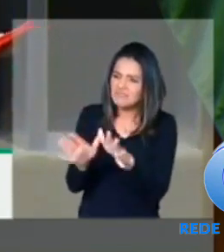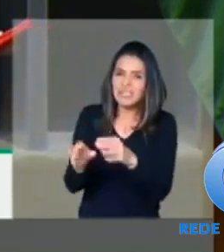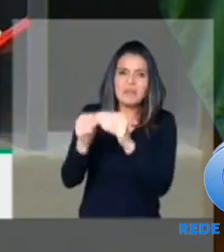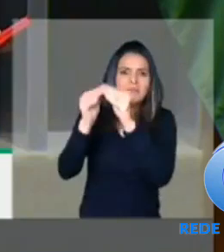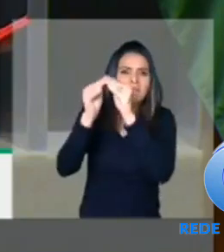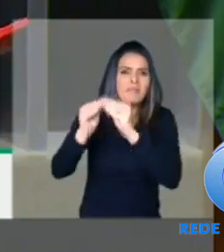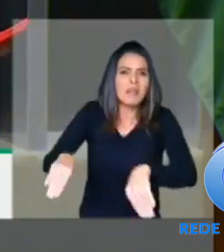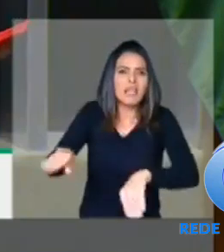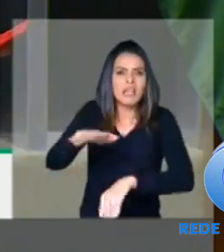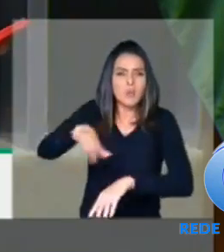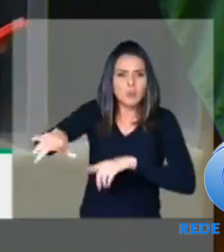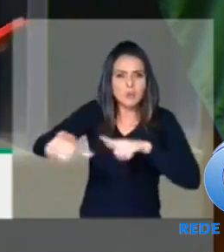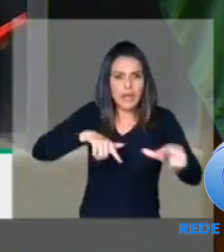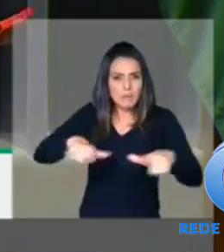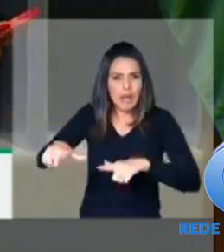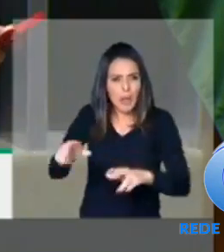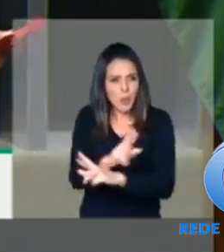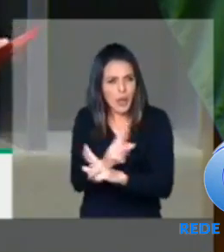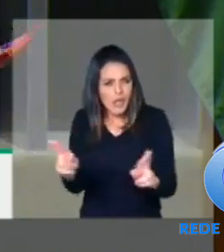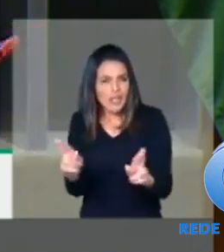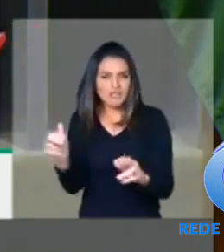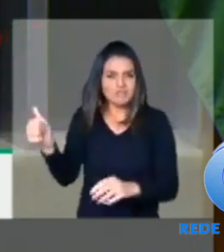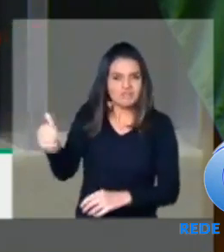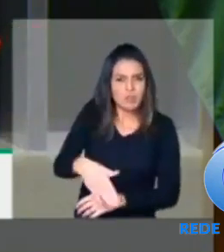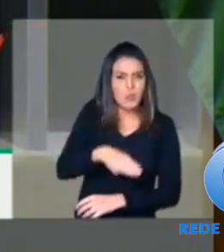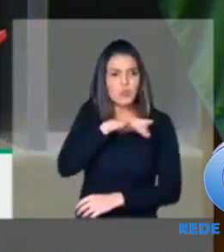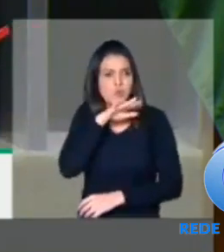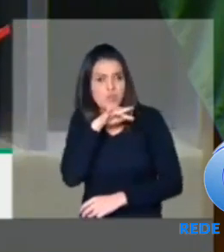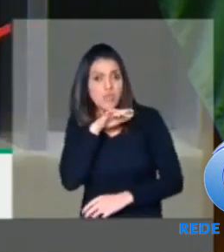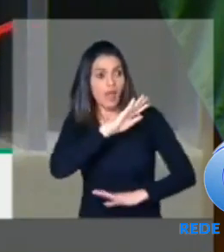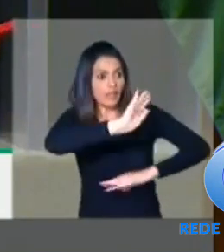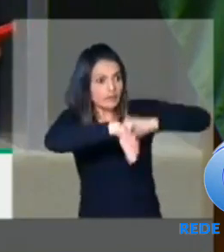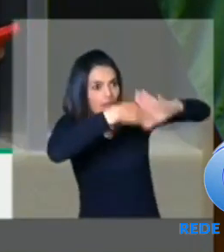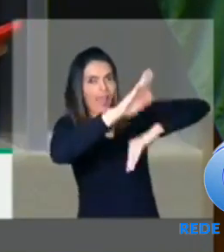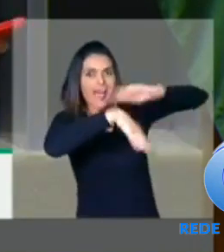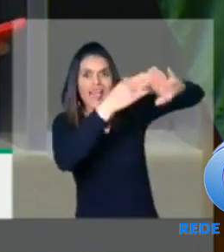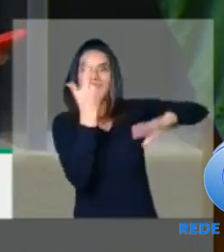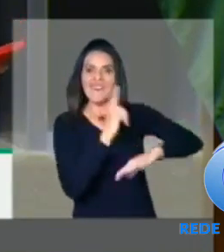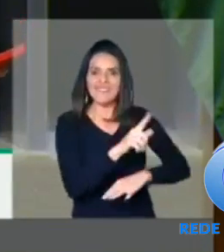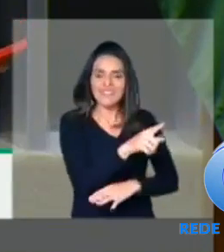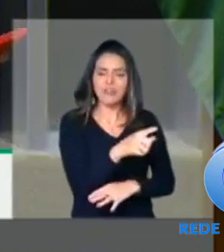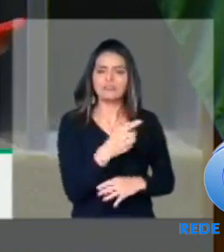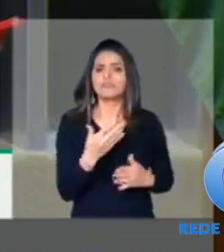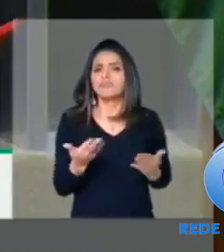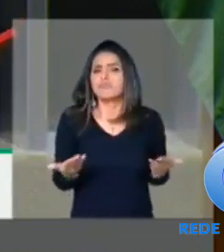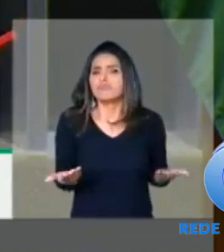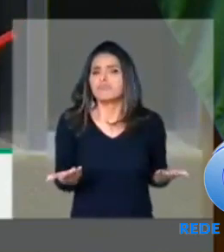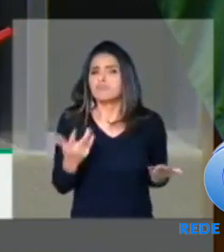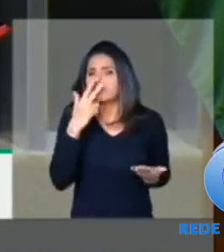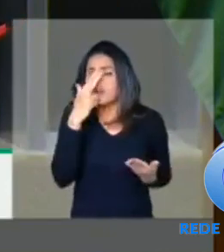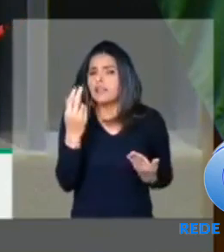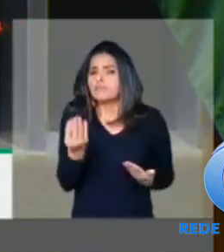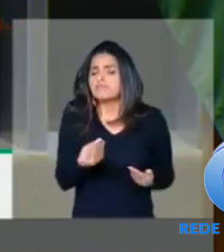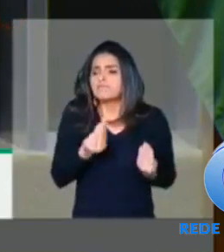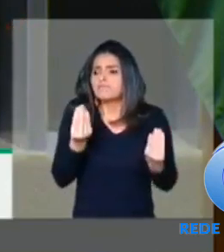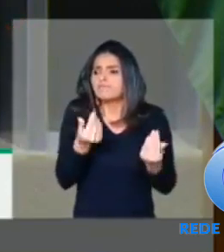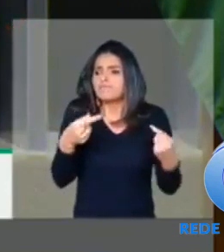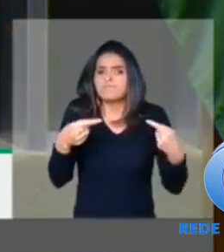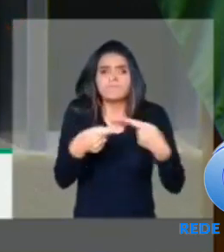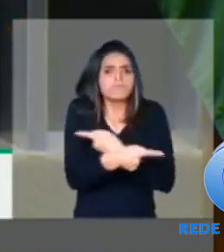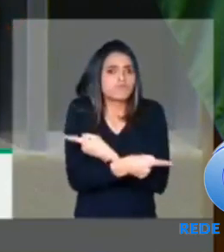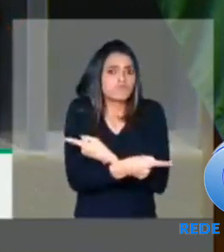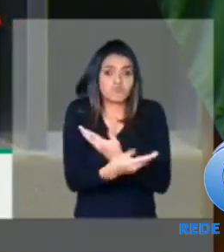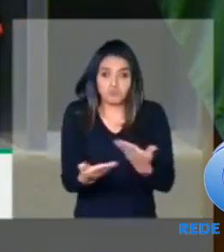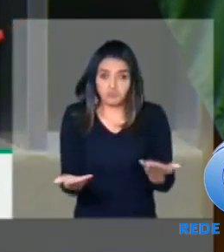o trabalho para que o desenvolvimento acontecesse. Uma outra falácia